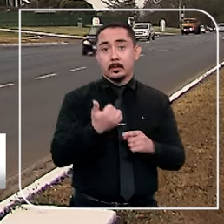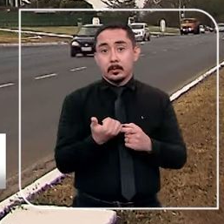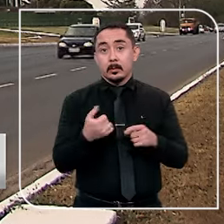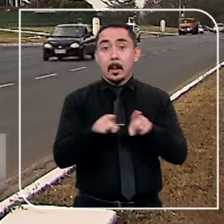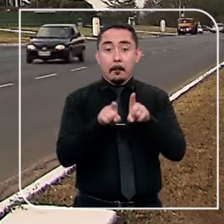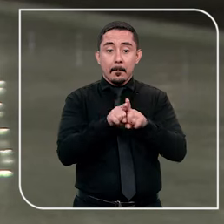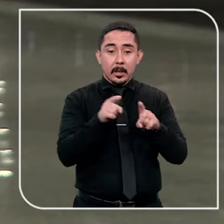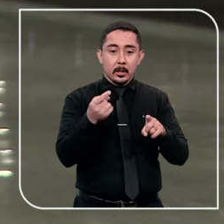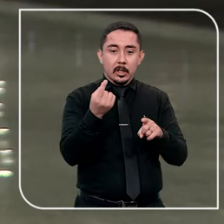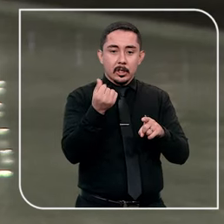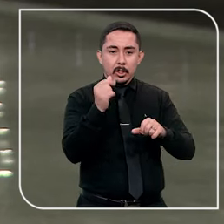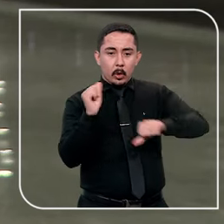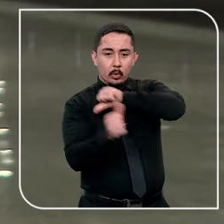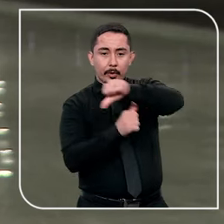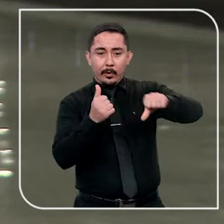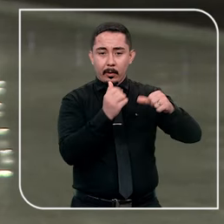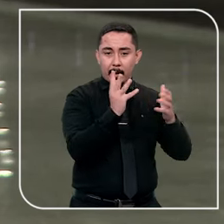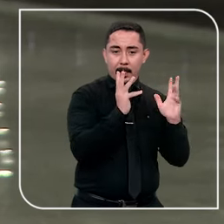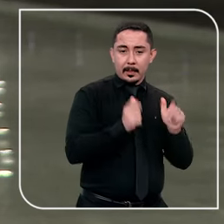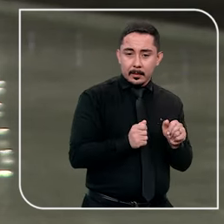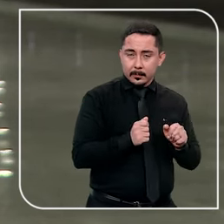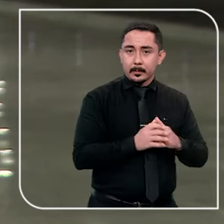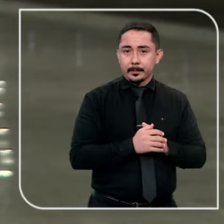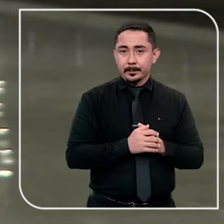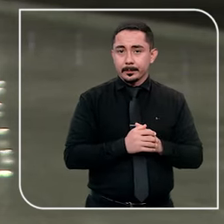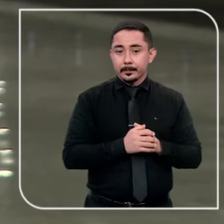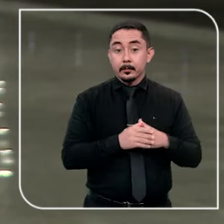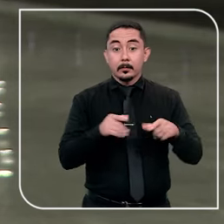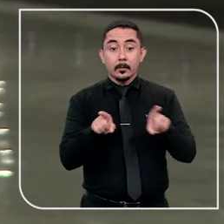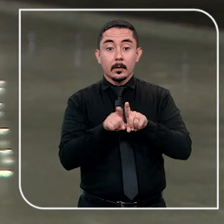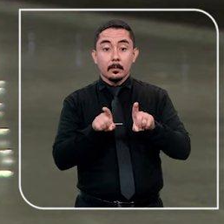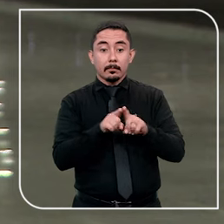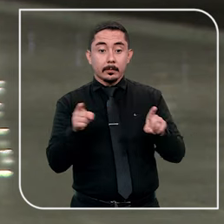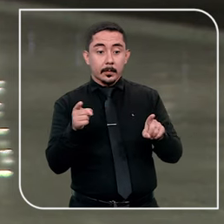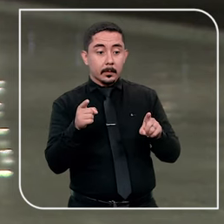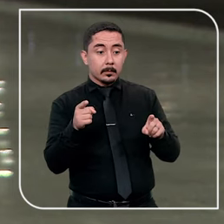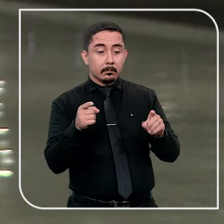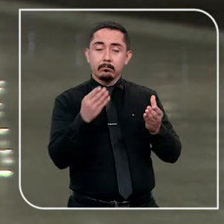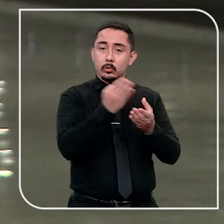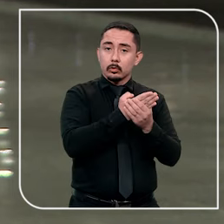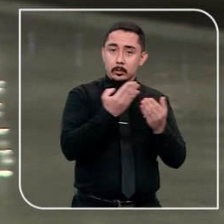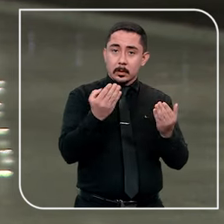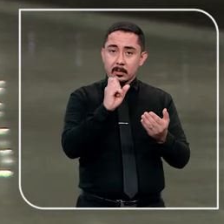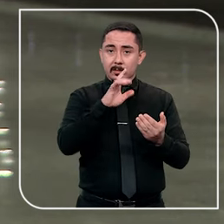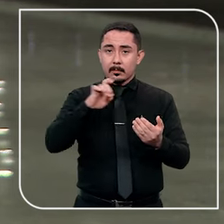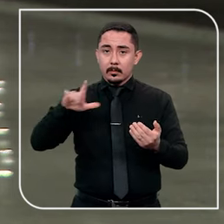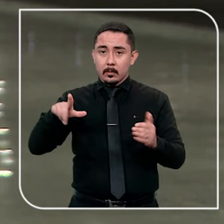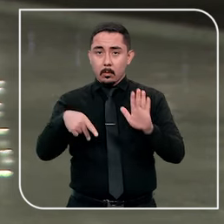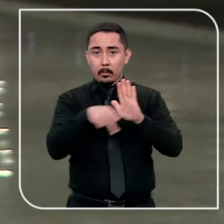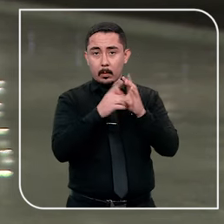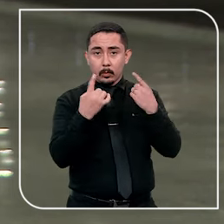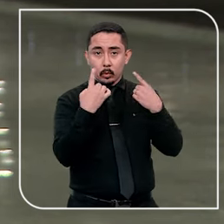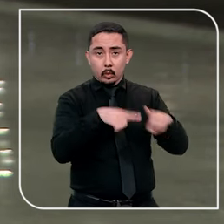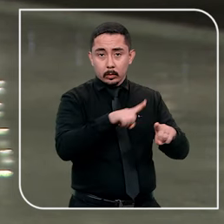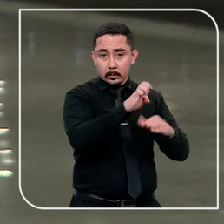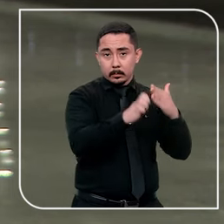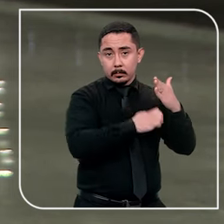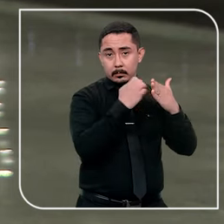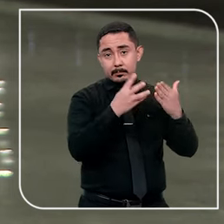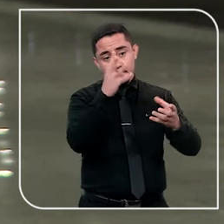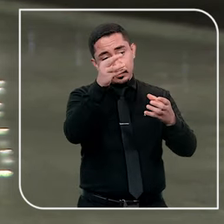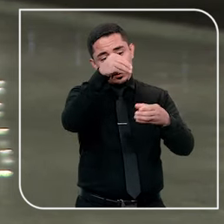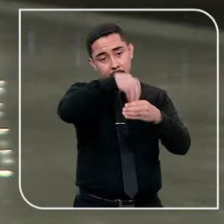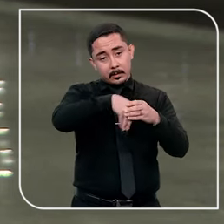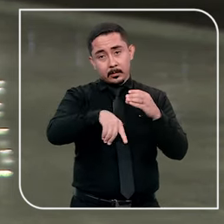lavagem de dinheiro o Ministério Público Federal ajuizou ação civil pública contra a empresa por ter integrado uma organização